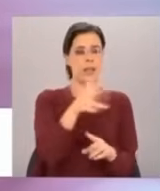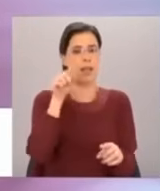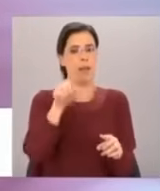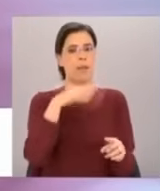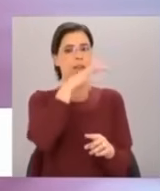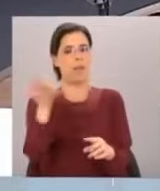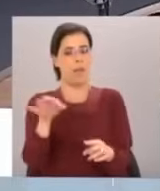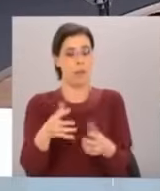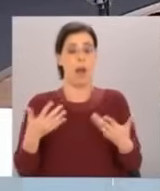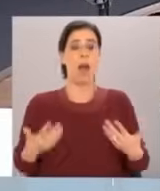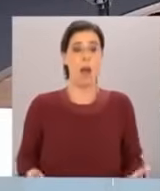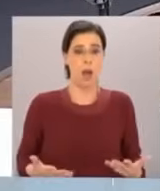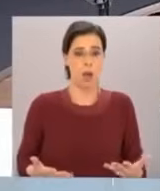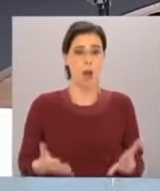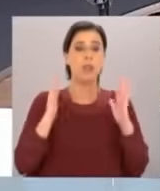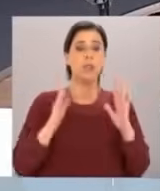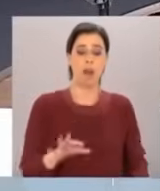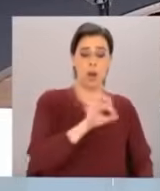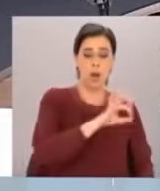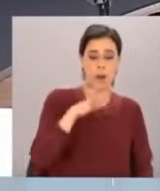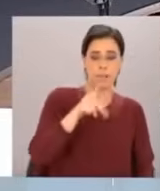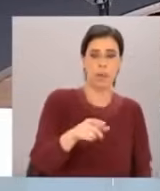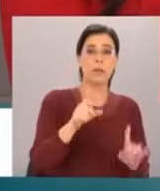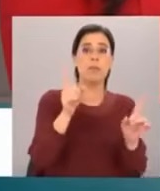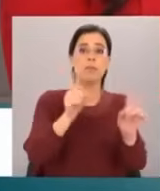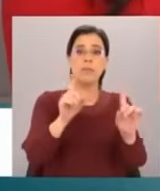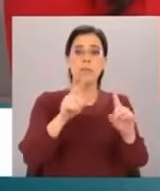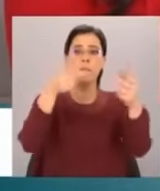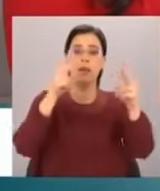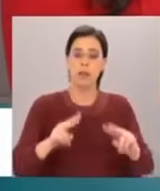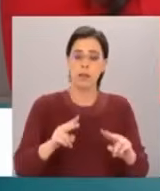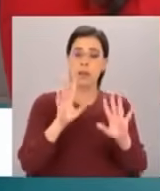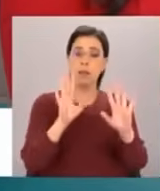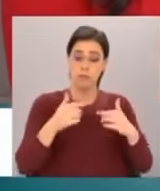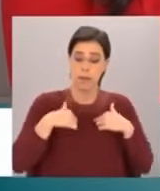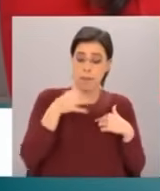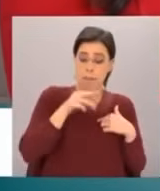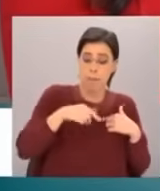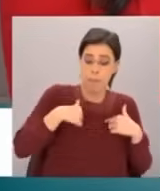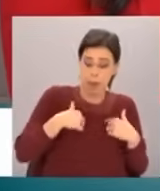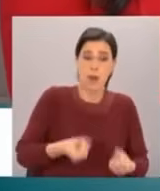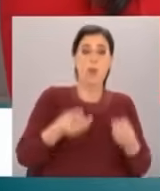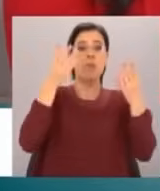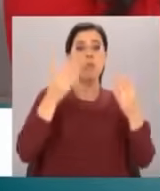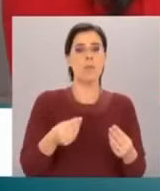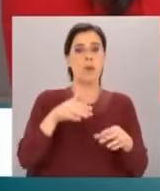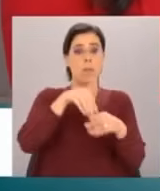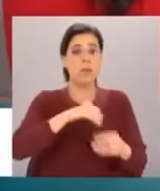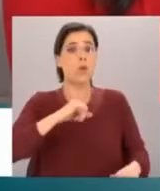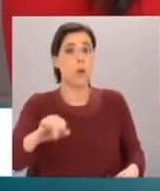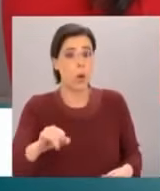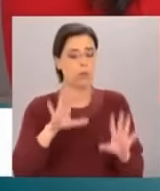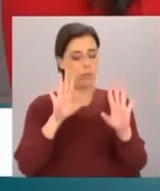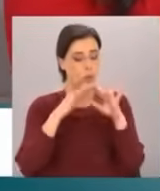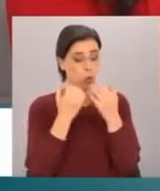mil famílias que atualmente está atingir mais 800 mil famílias importante foi pela mão do pano que se conseguiu Professor encontro do